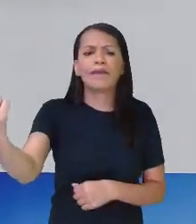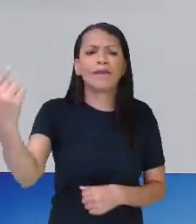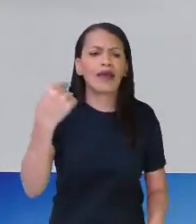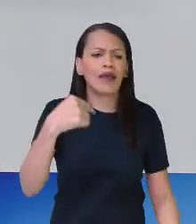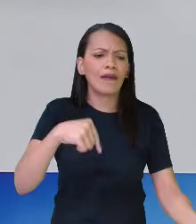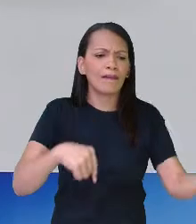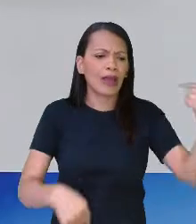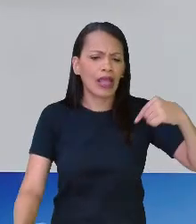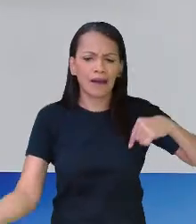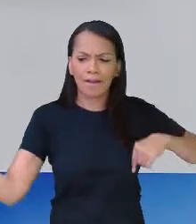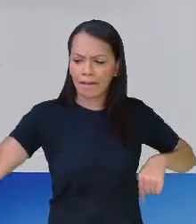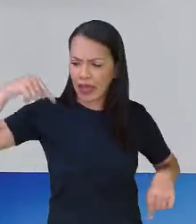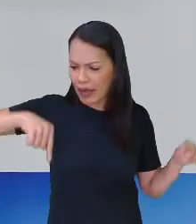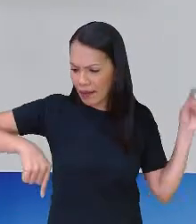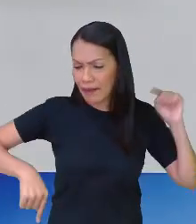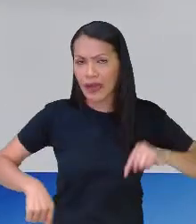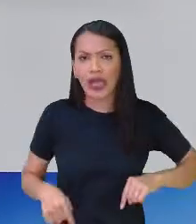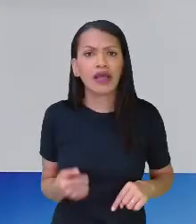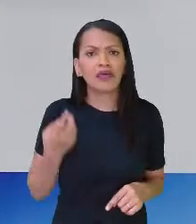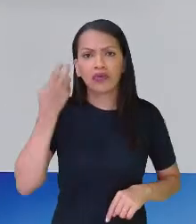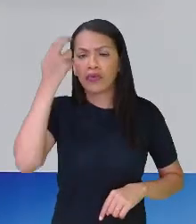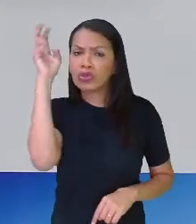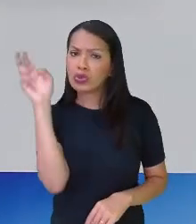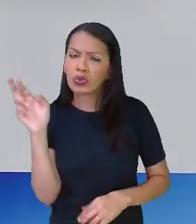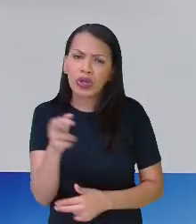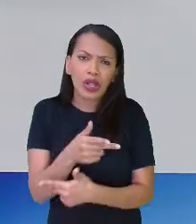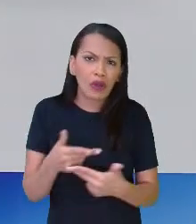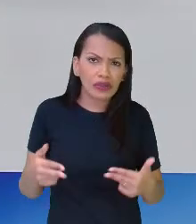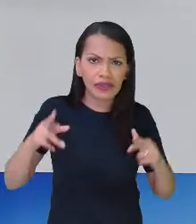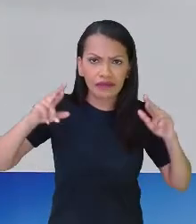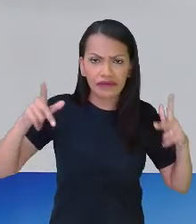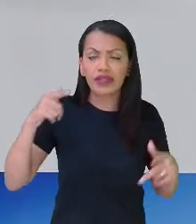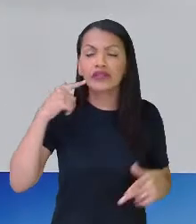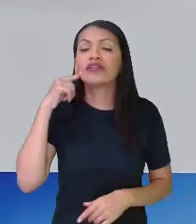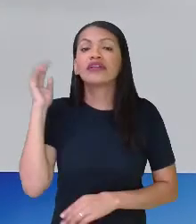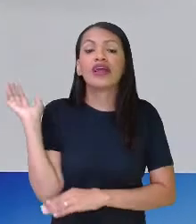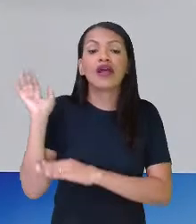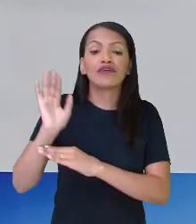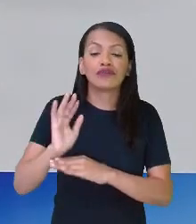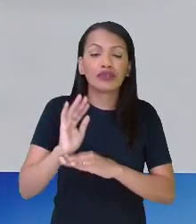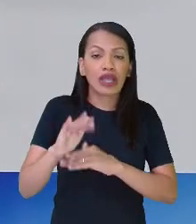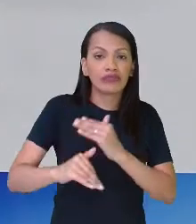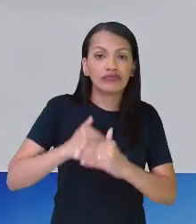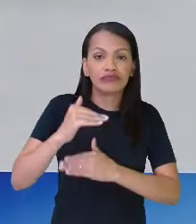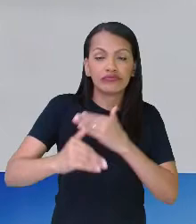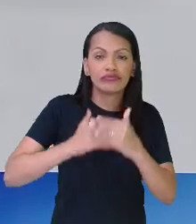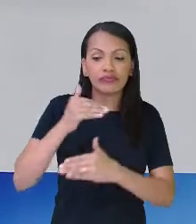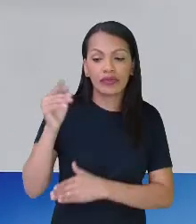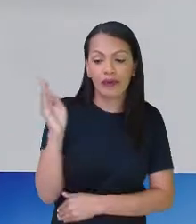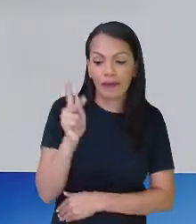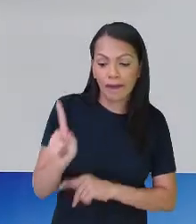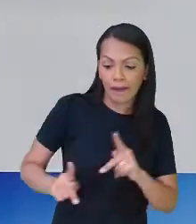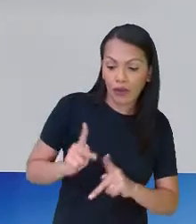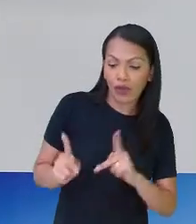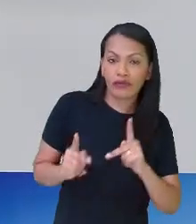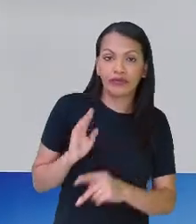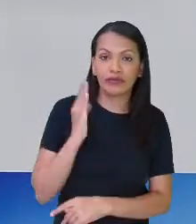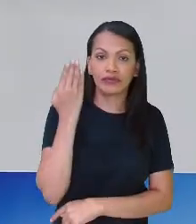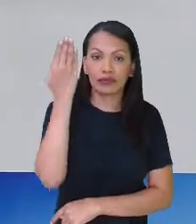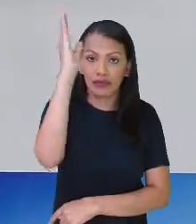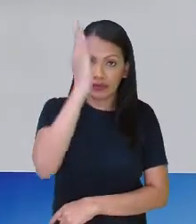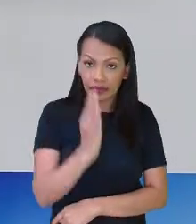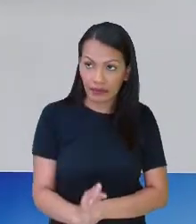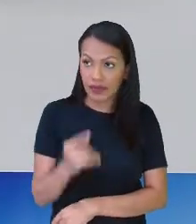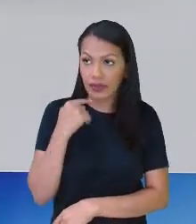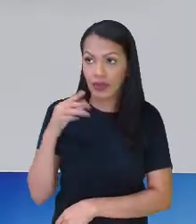regiões diferentes, com culturas diferentes e também trouxeram a sua contribuição para a formação do nosso povo, tá bom? Então,